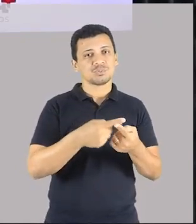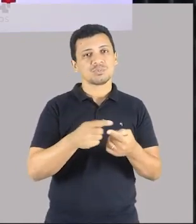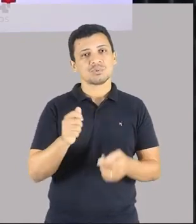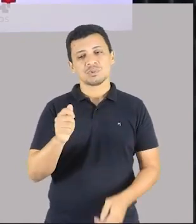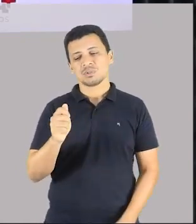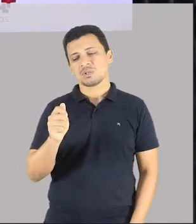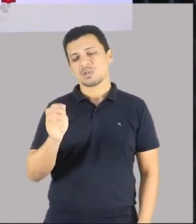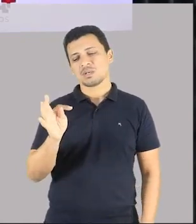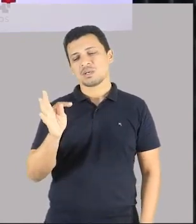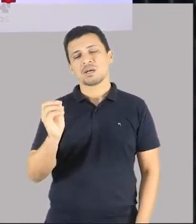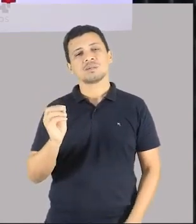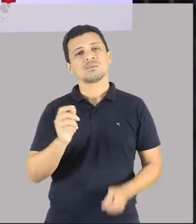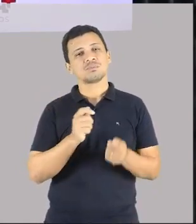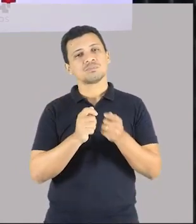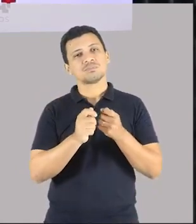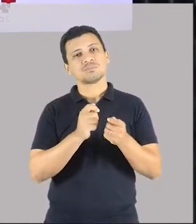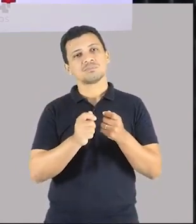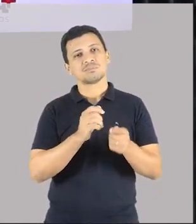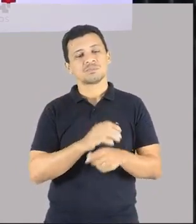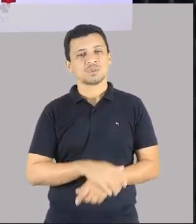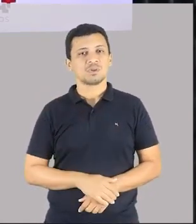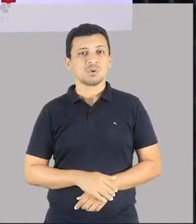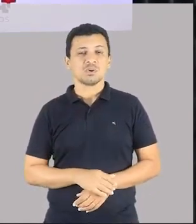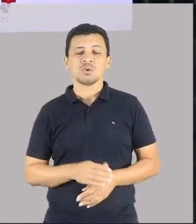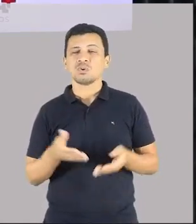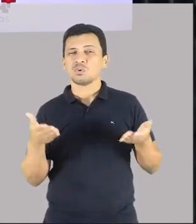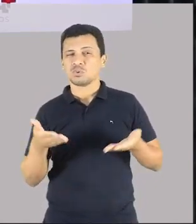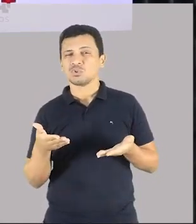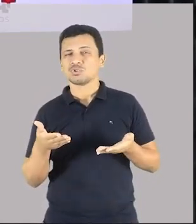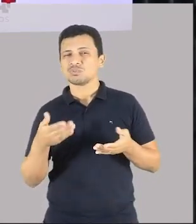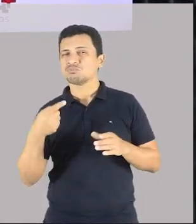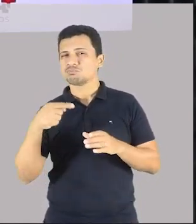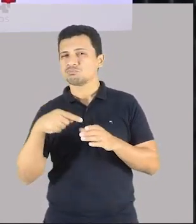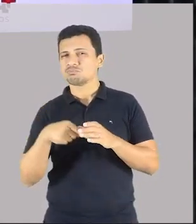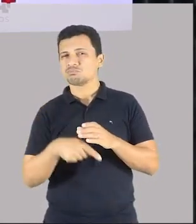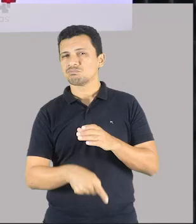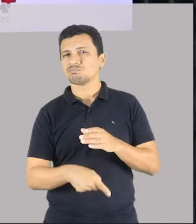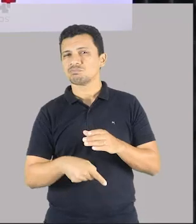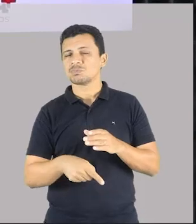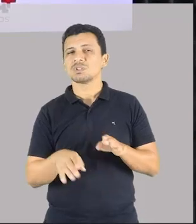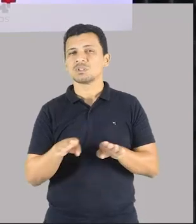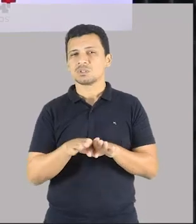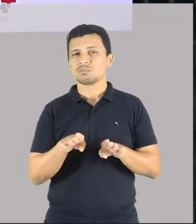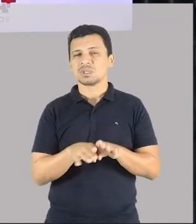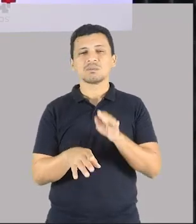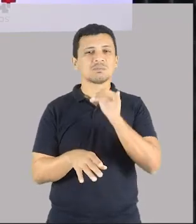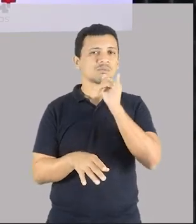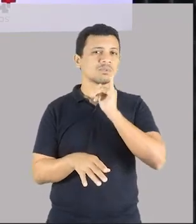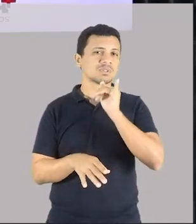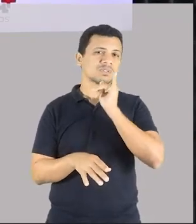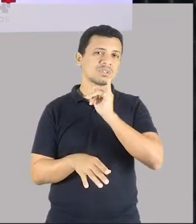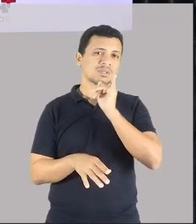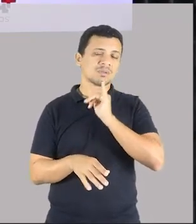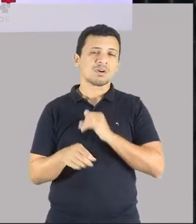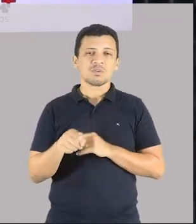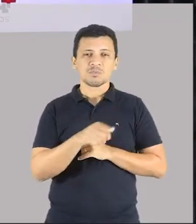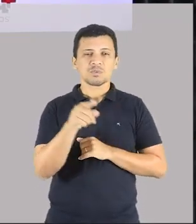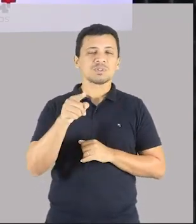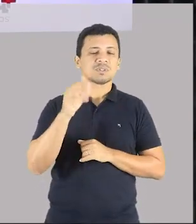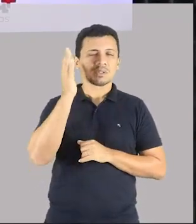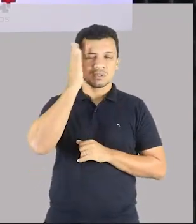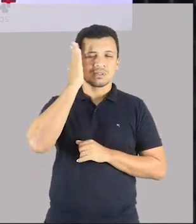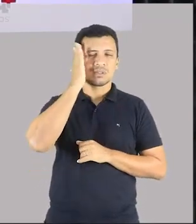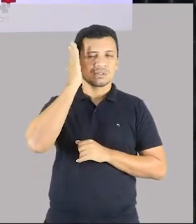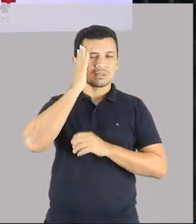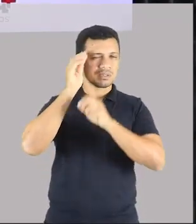atos administrativos. Hoje a gente vai aprofundar, vai dar mais alguns exemplos, para que você tenha isso muito claro na sua